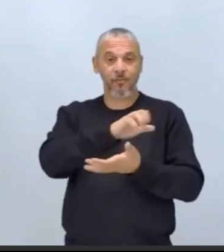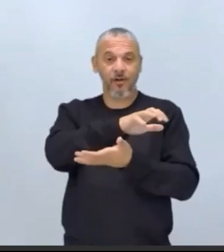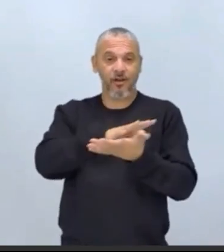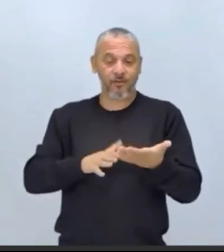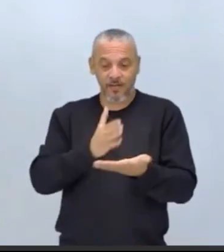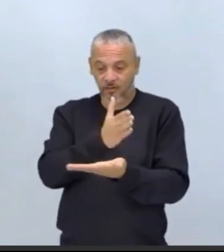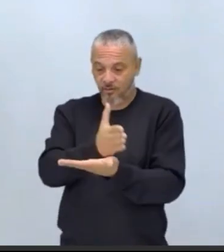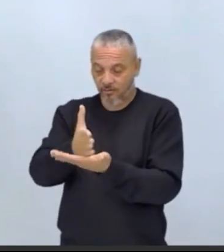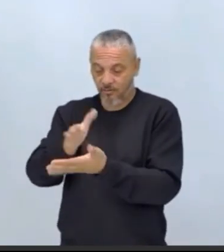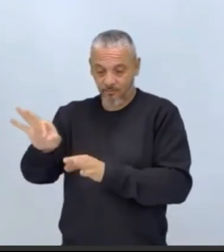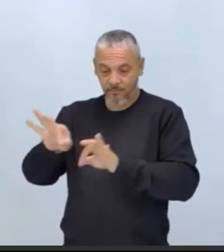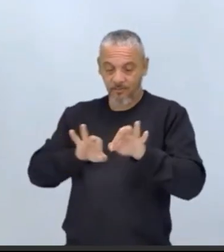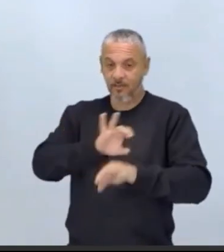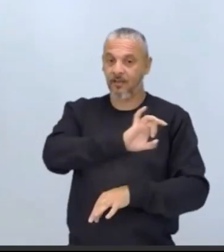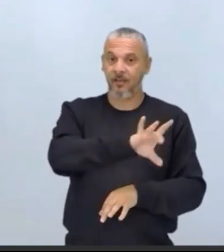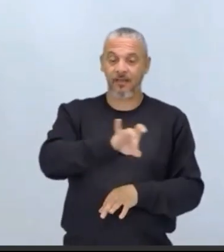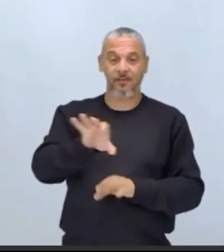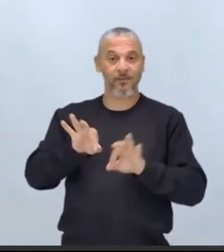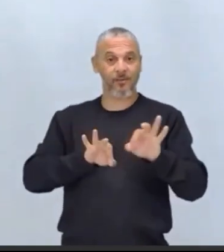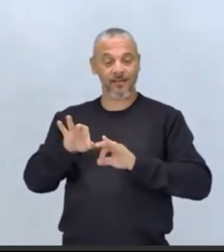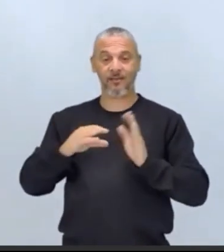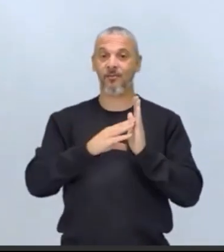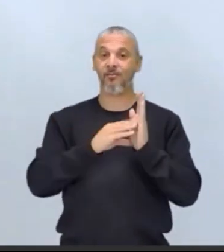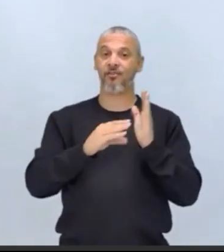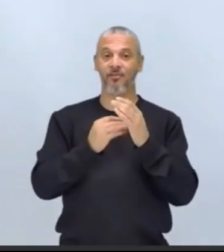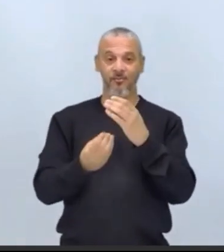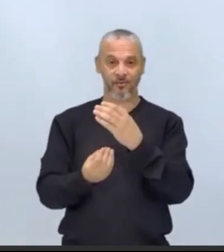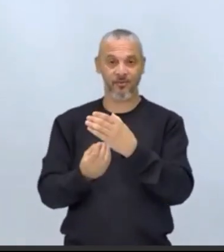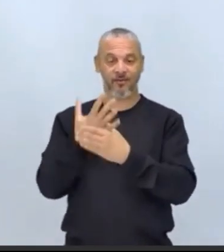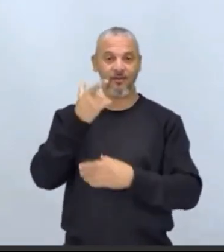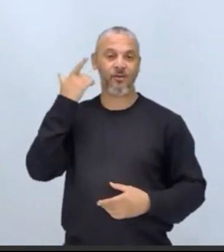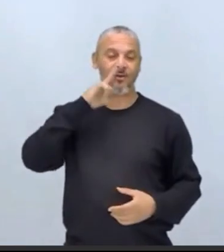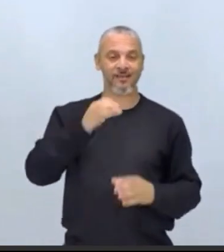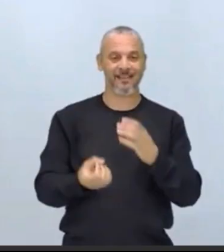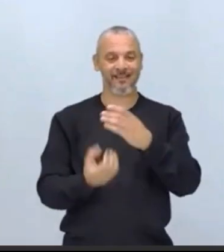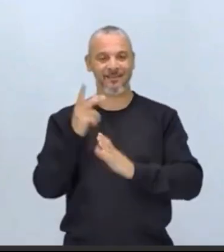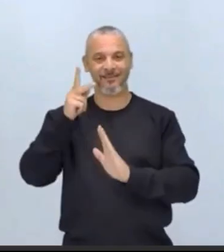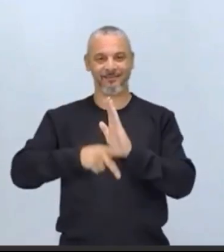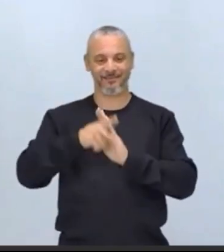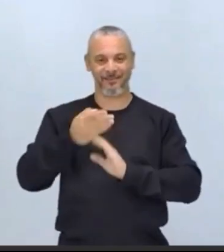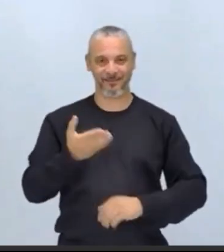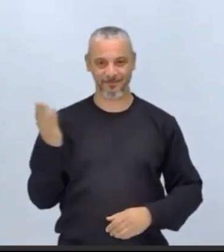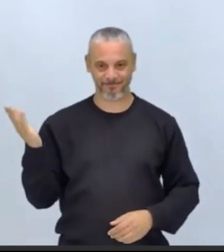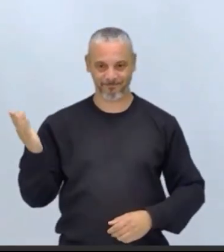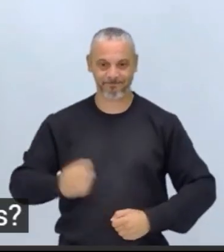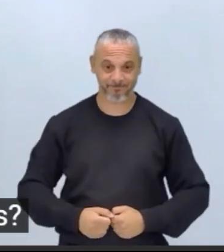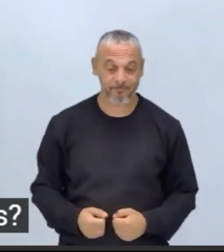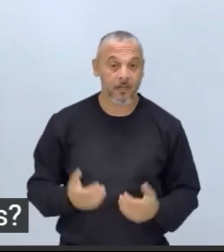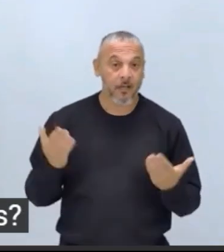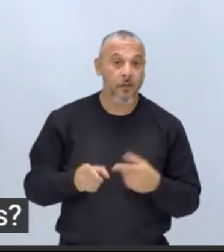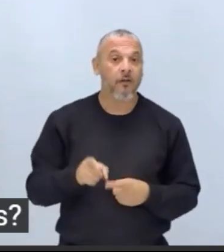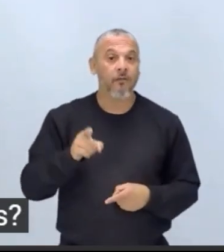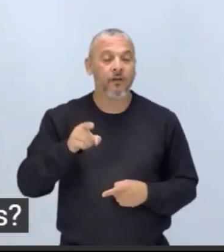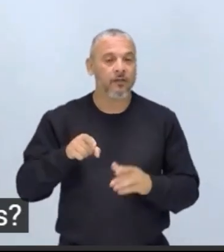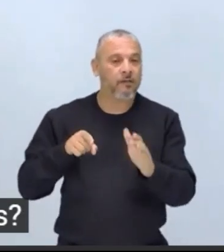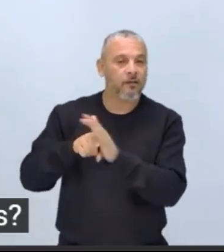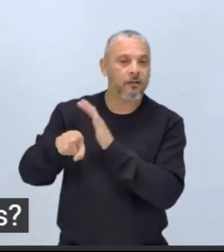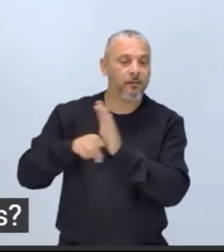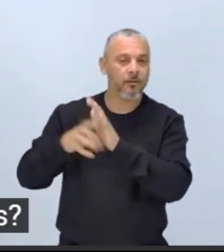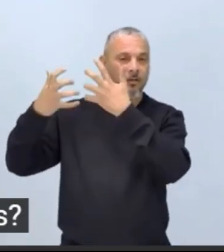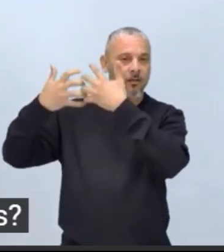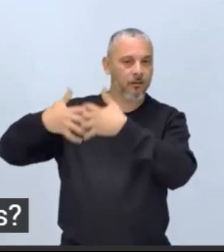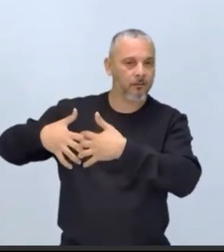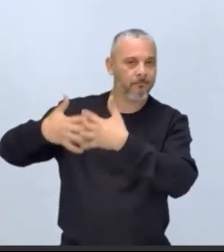tarefas dentro do grupo para fazer a realização do protótipo e ter o sucesso na montagem do nosso autômato. Agora, vamos para as nossas